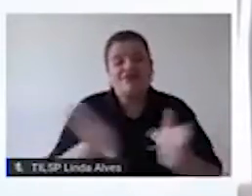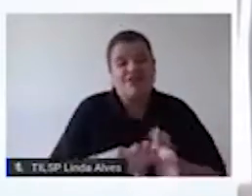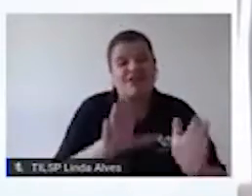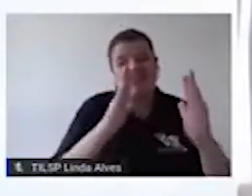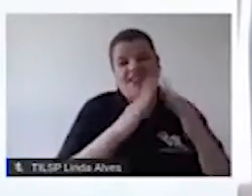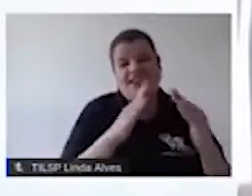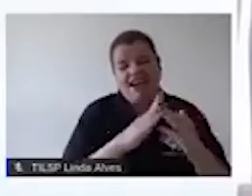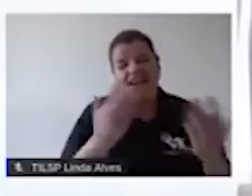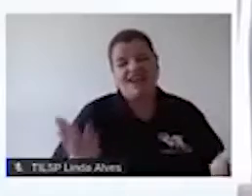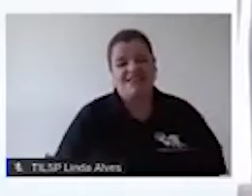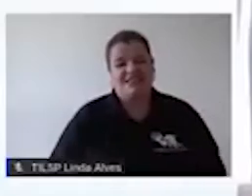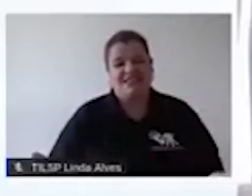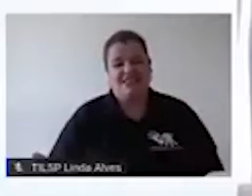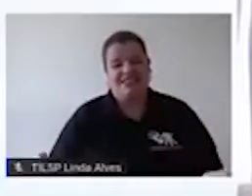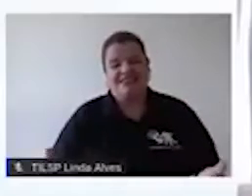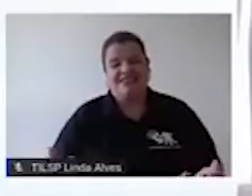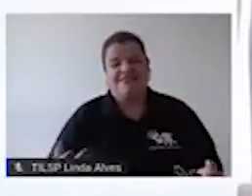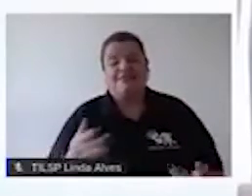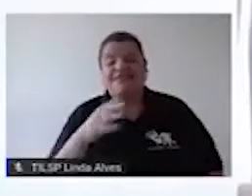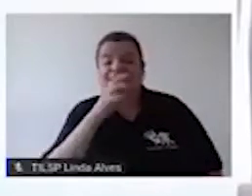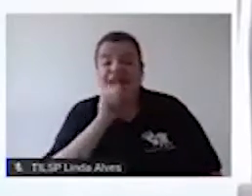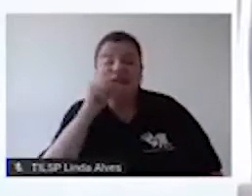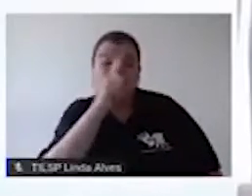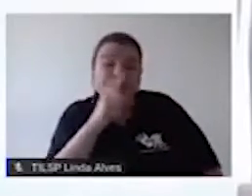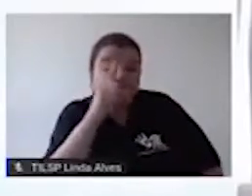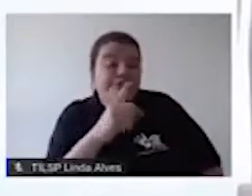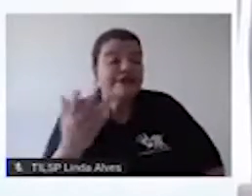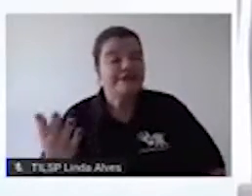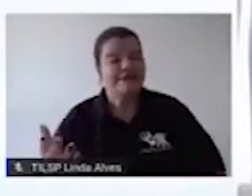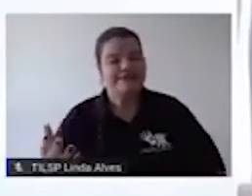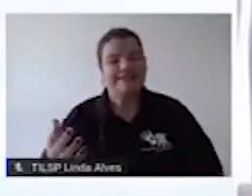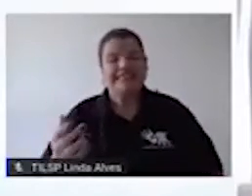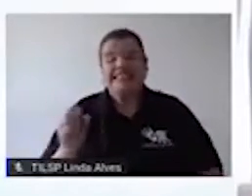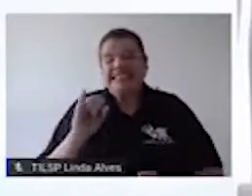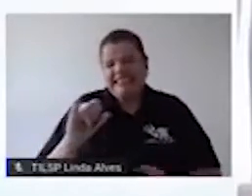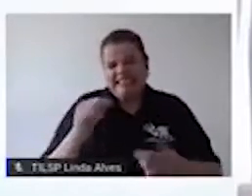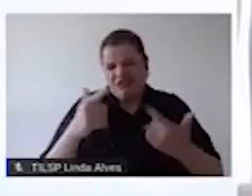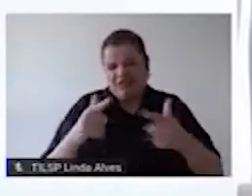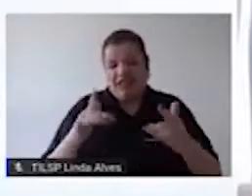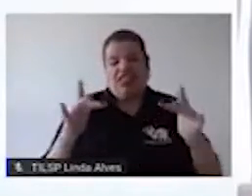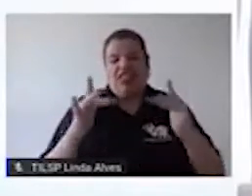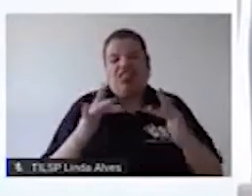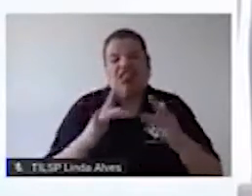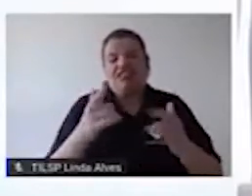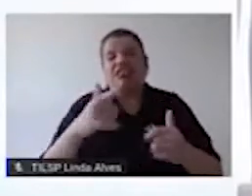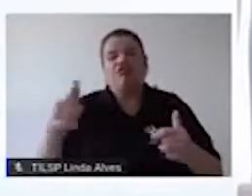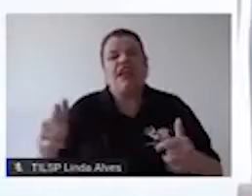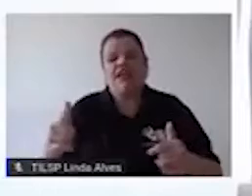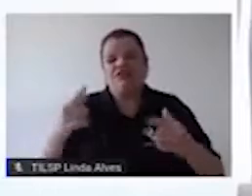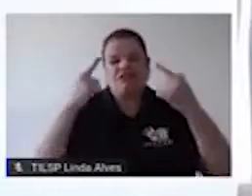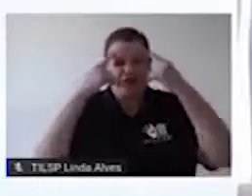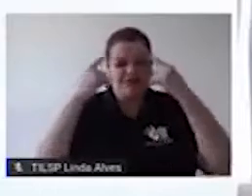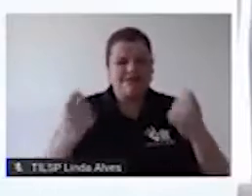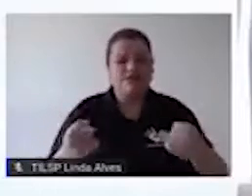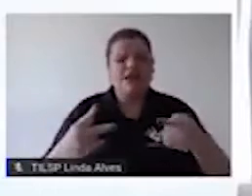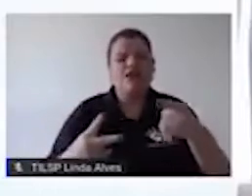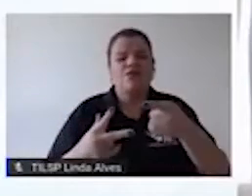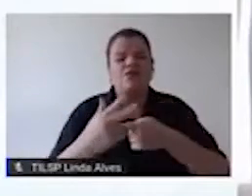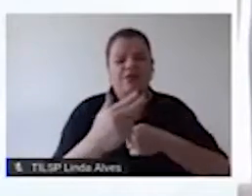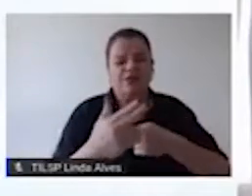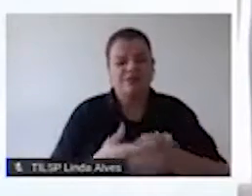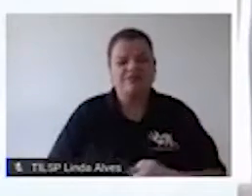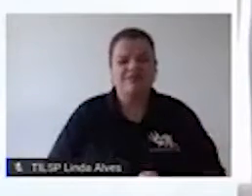Fora isso, eles estão trabalhando, né? Então, não há o contato, não há violência. Mônica, quando eu interrompi você, você